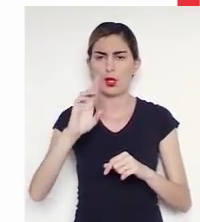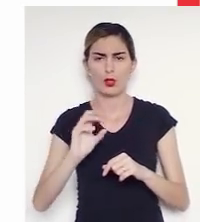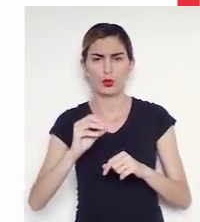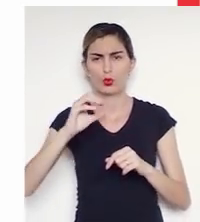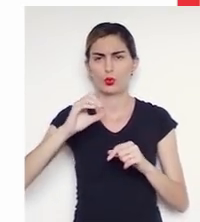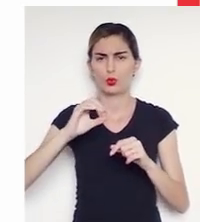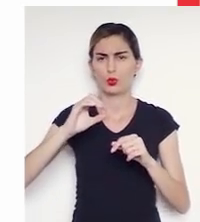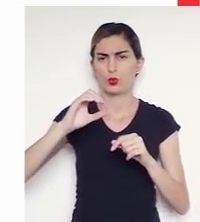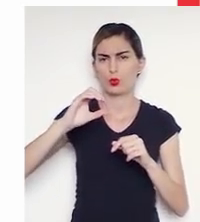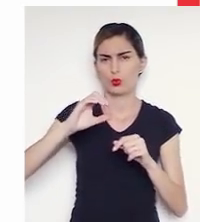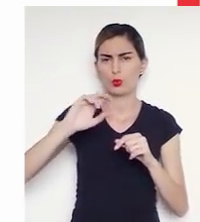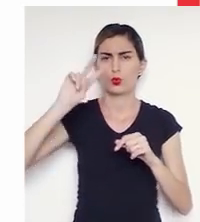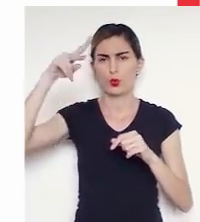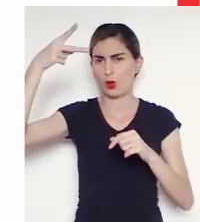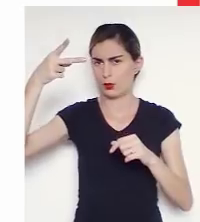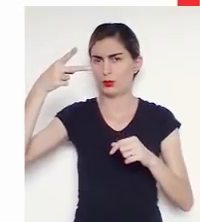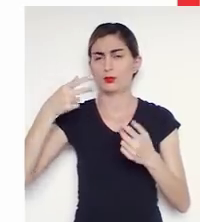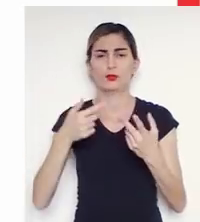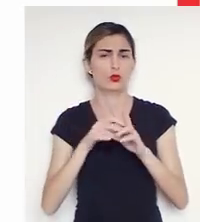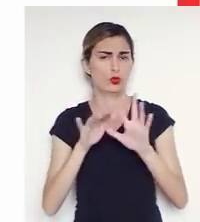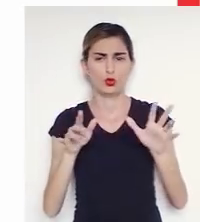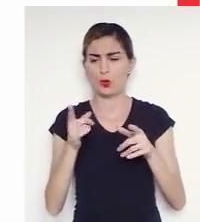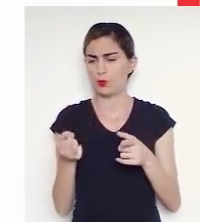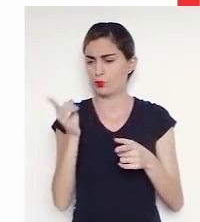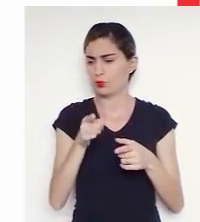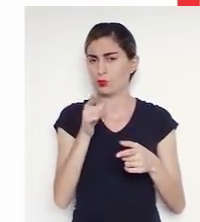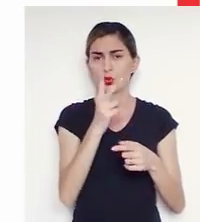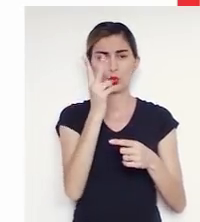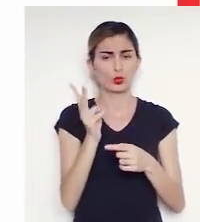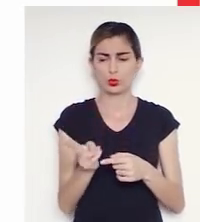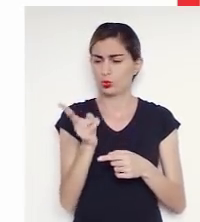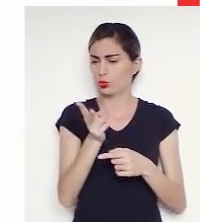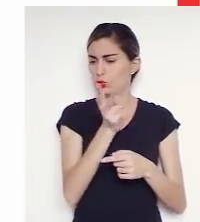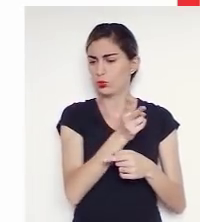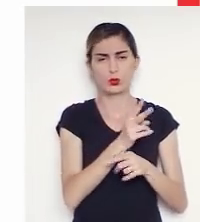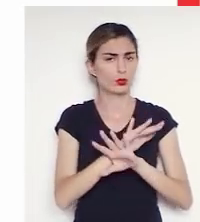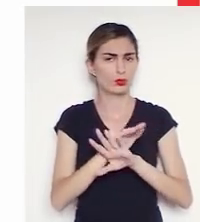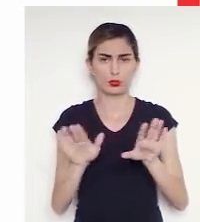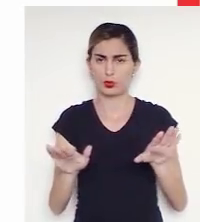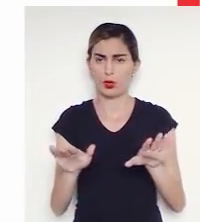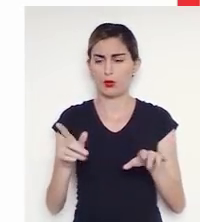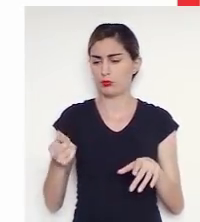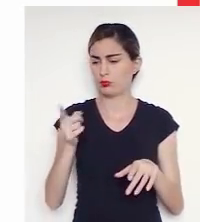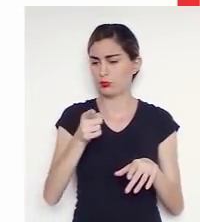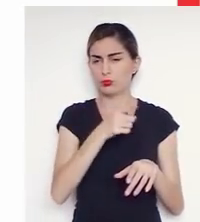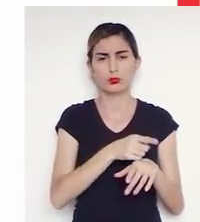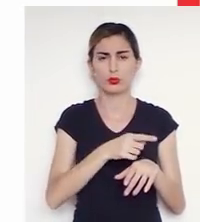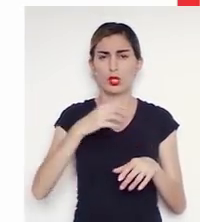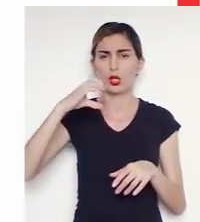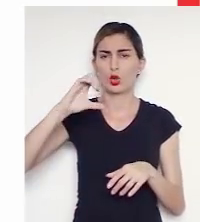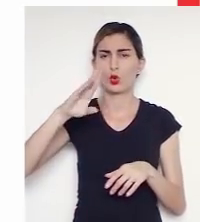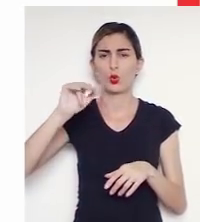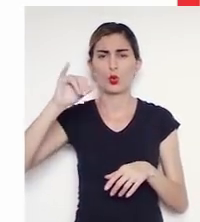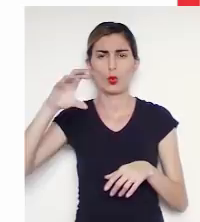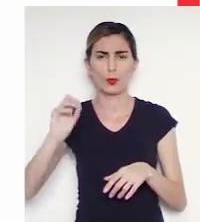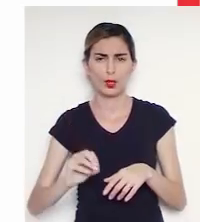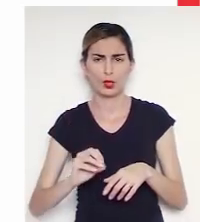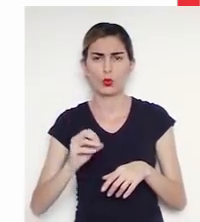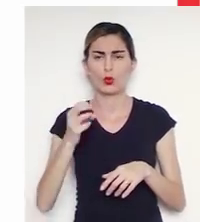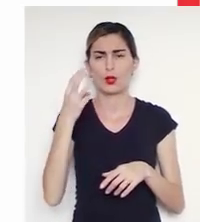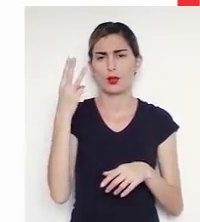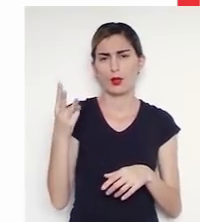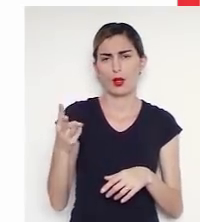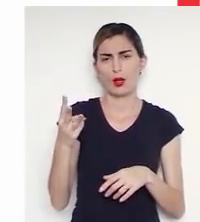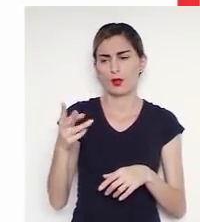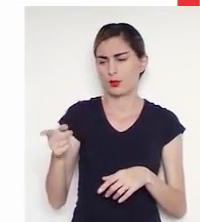quadrado, que aí a gente vai movimentar a vírgula de 2 em 2 casas decimais, e o metro cúbico,